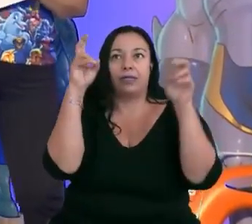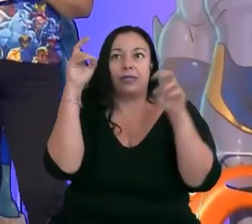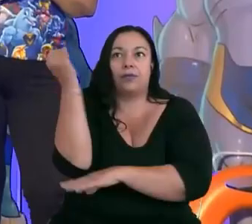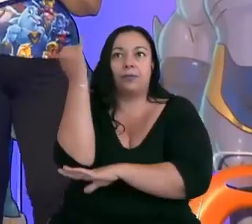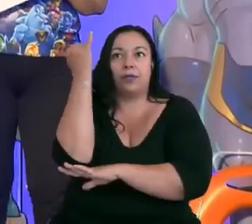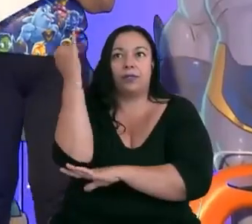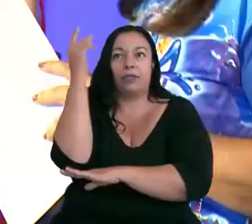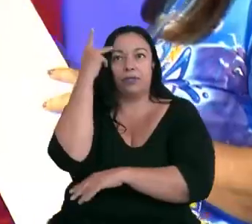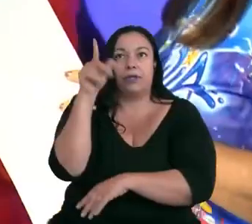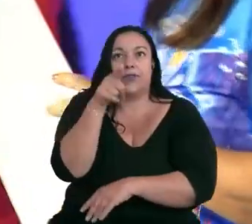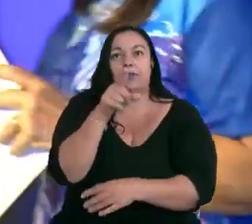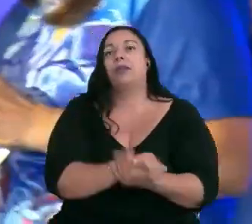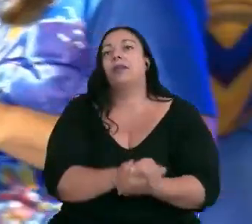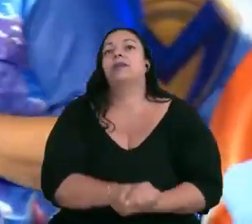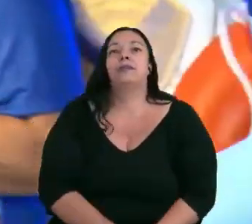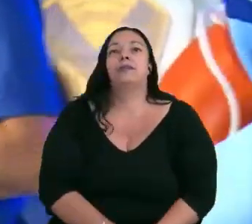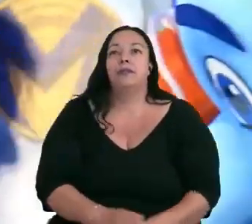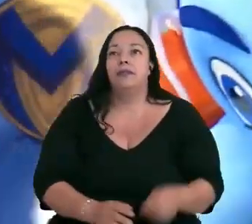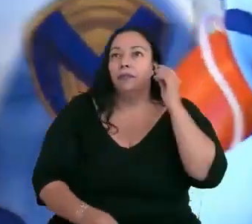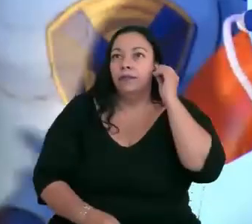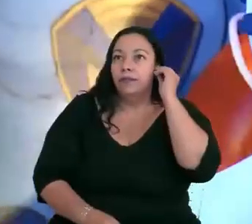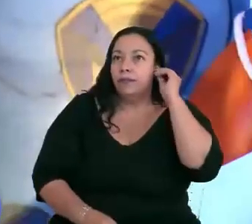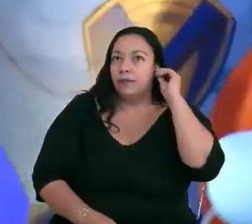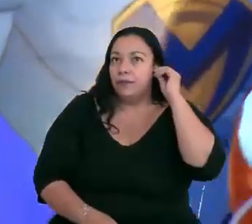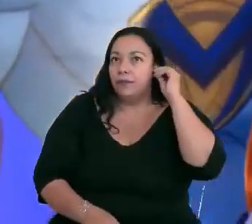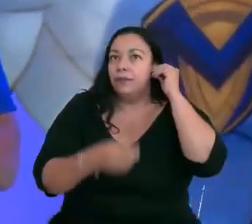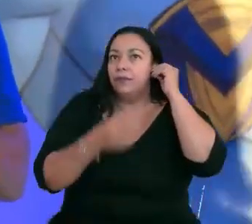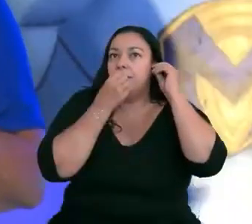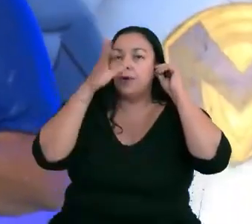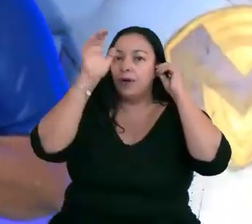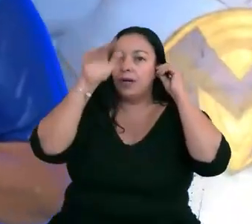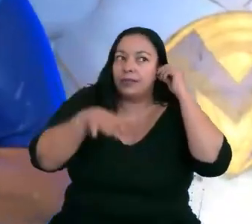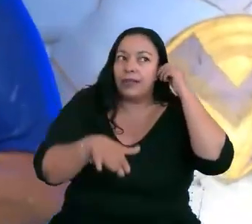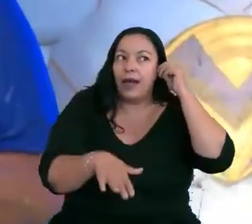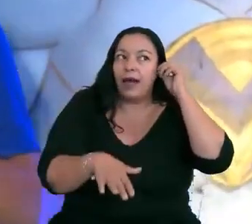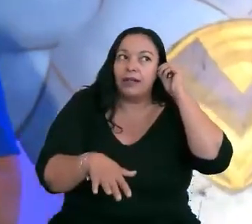Bastante atenção. Boa tarde a todos.